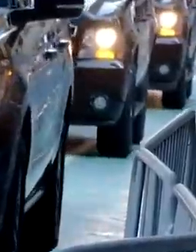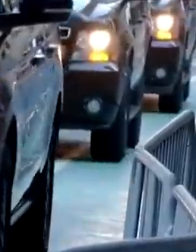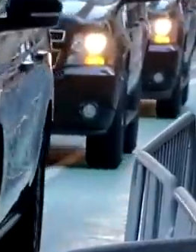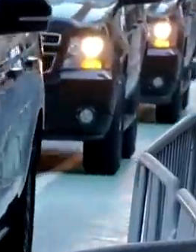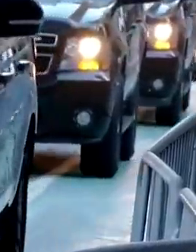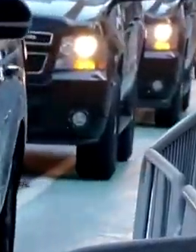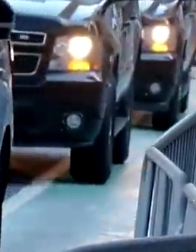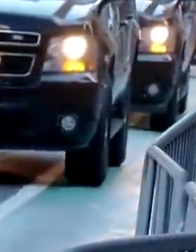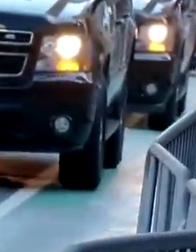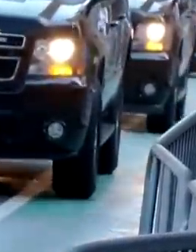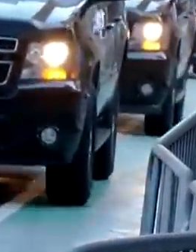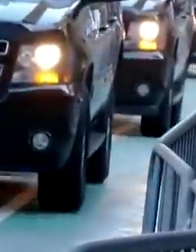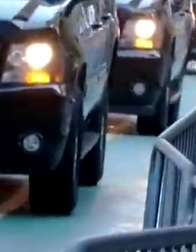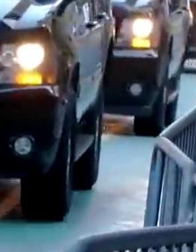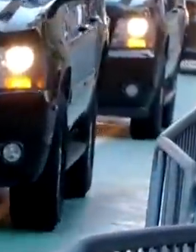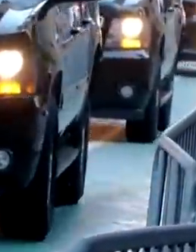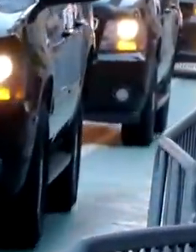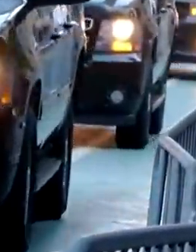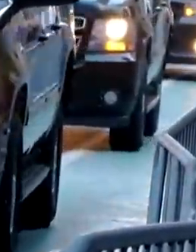Música